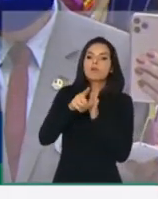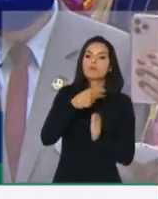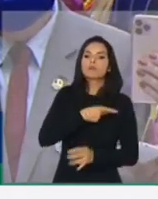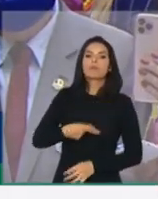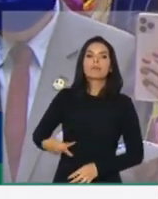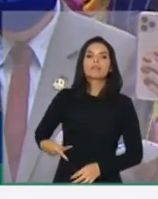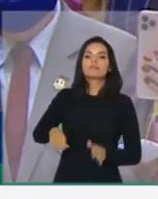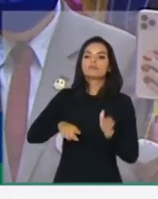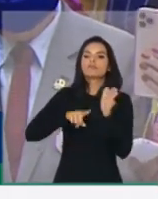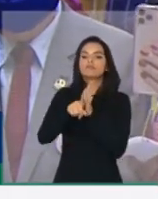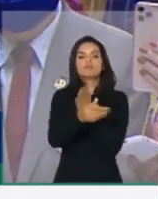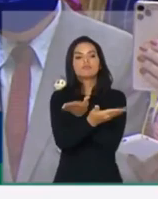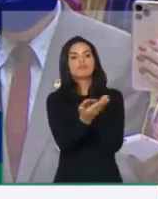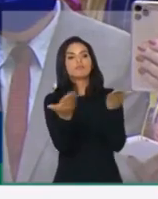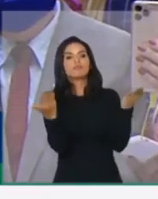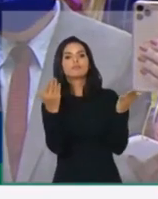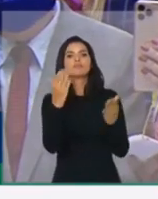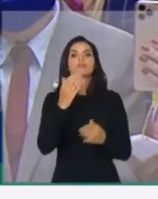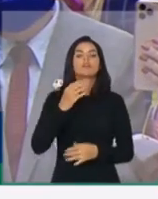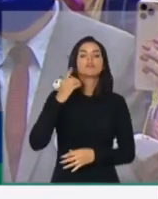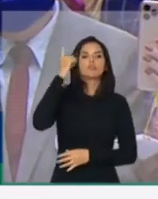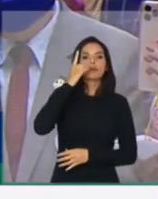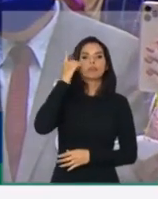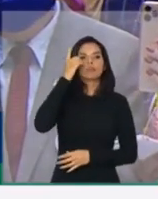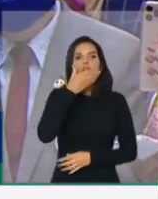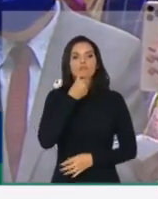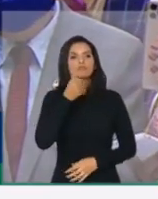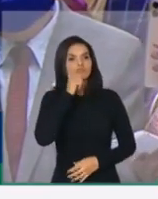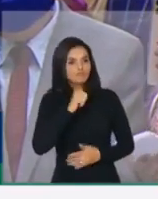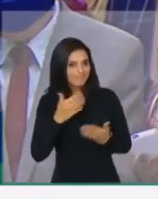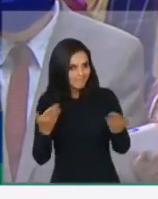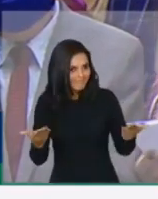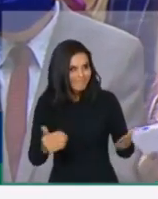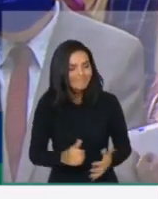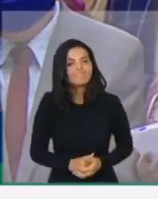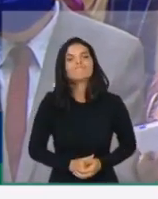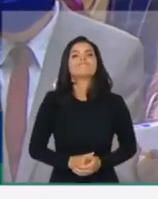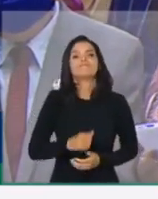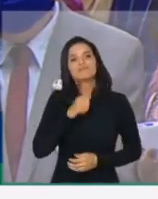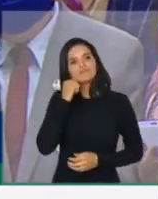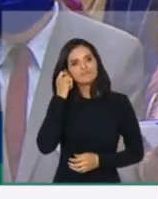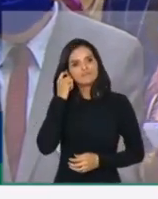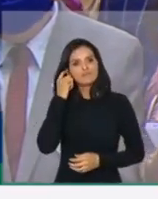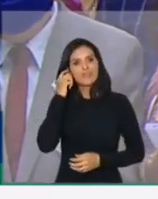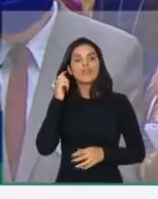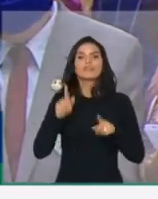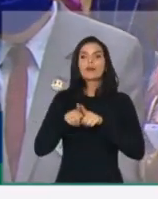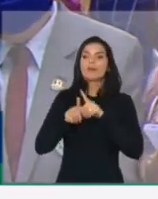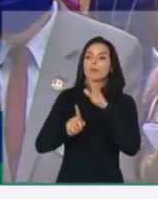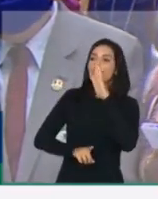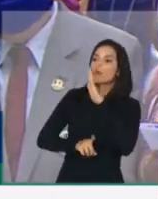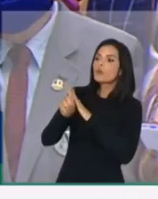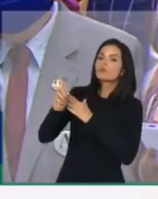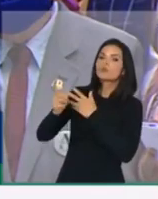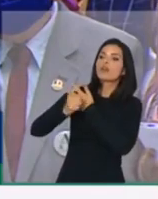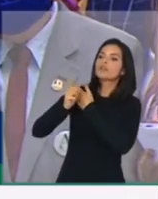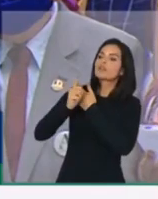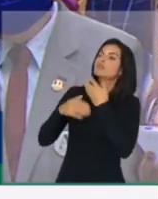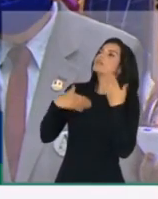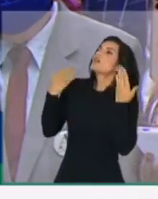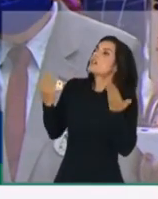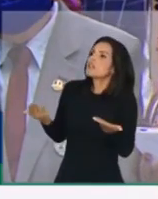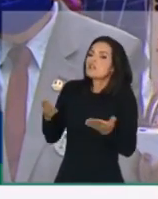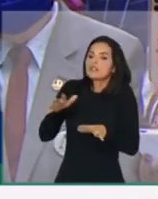presidente da Câmara deve fazer a todas as senhoras e os senhores parlamentares, ao governo, aos setores da